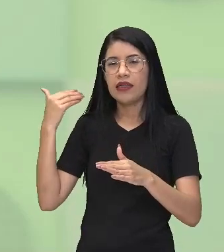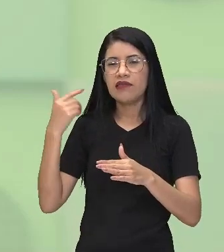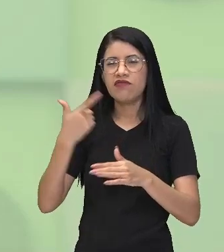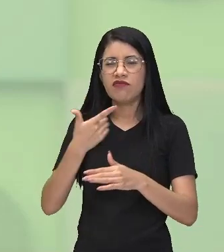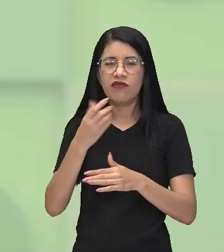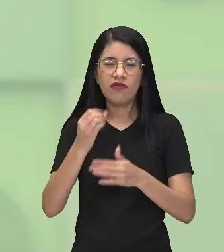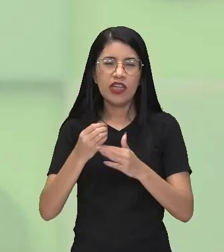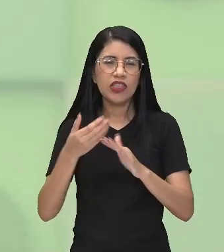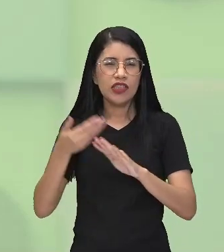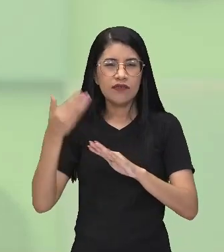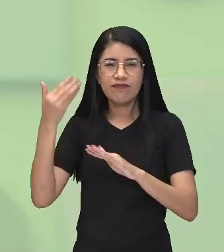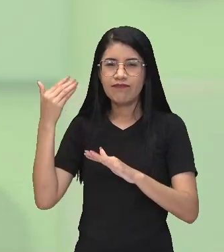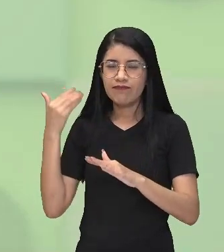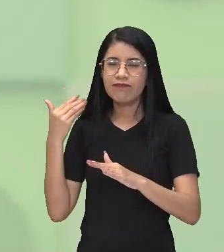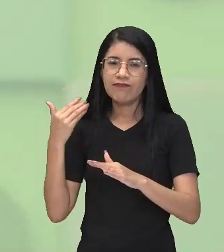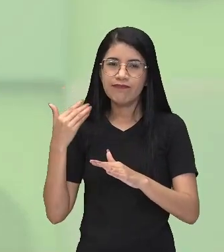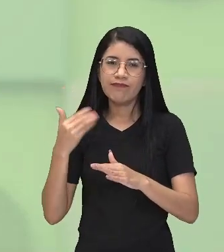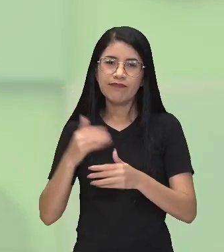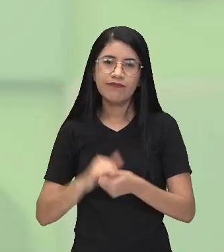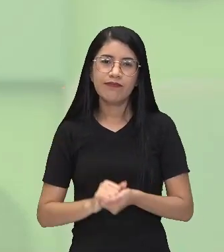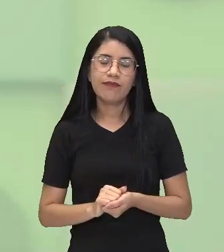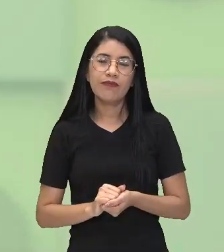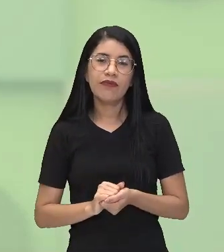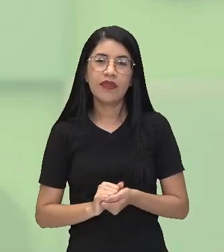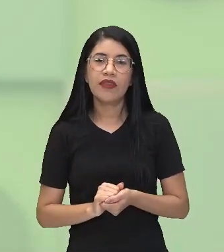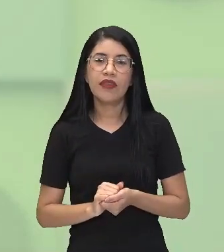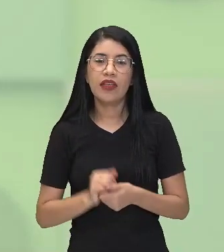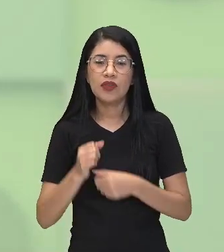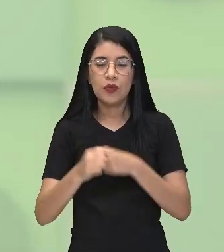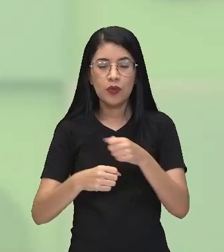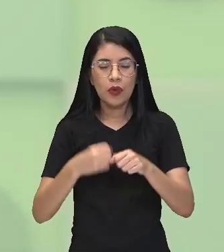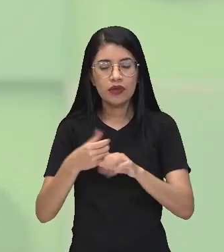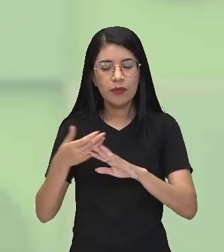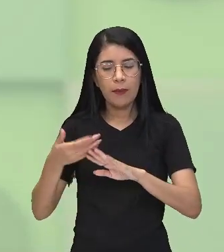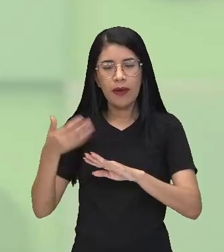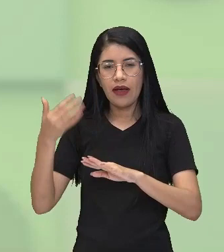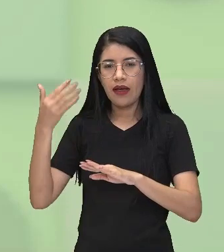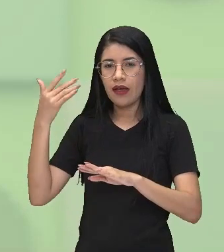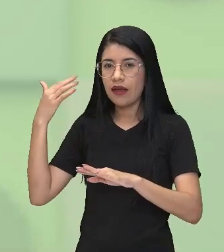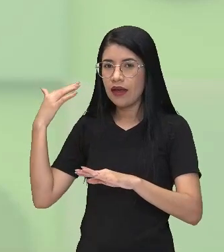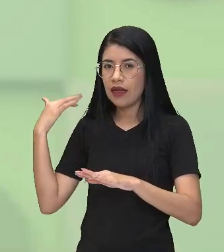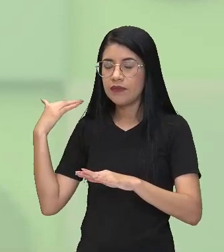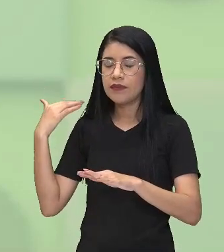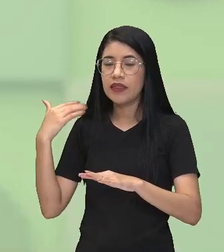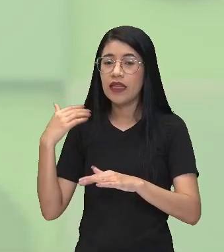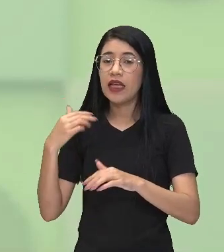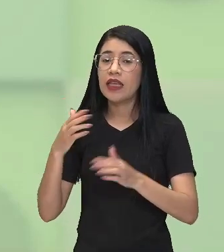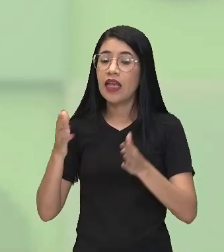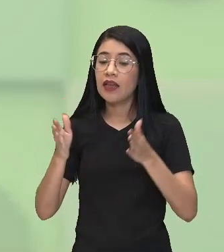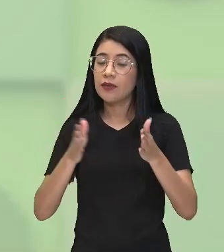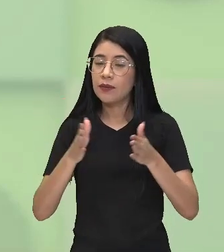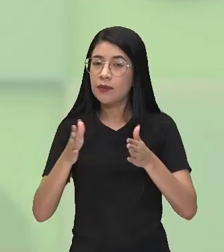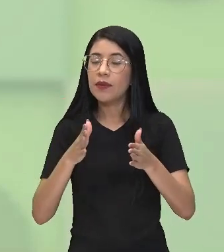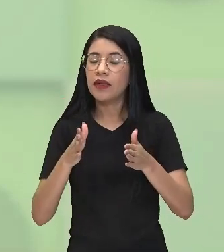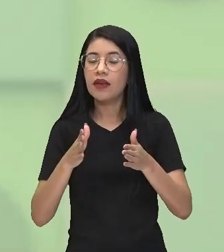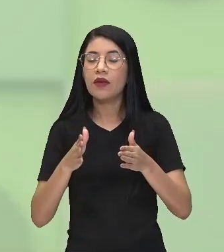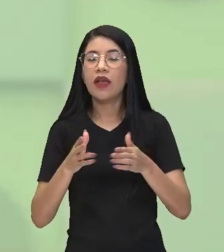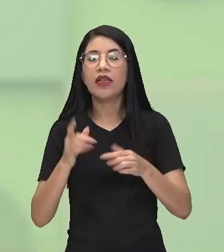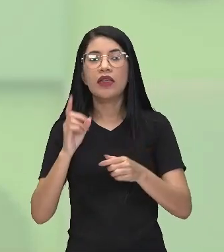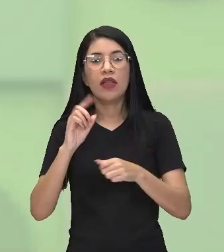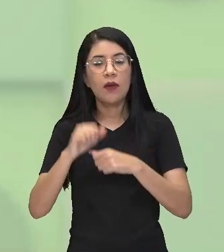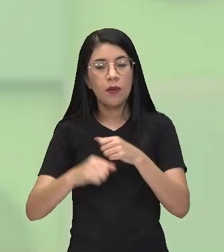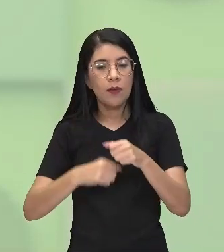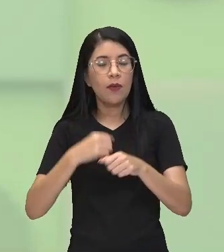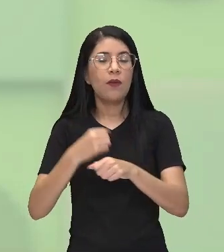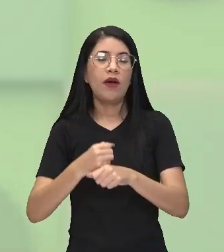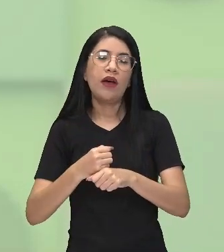né, anos anteriores, e que neste período, todo ano, teve